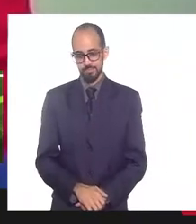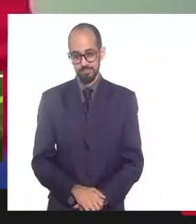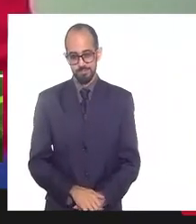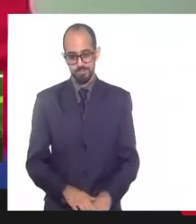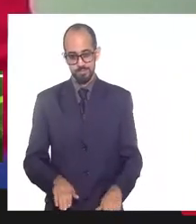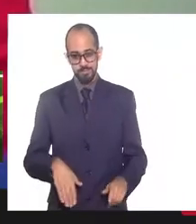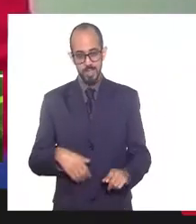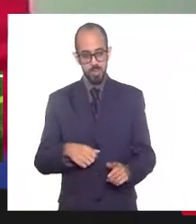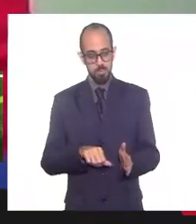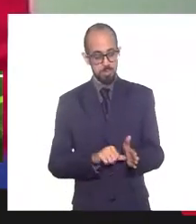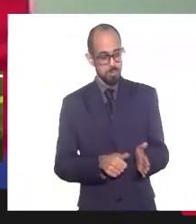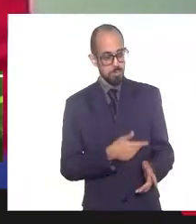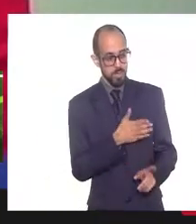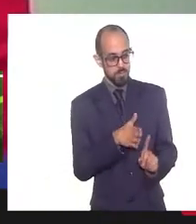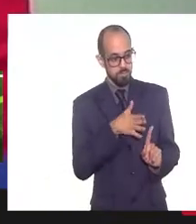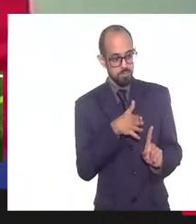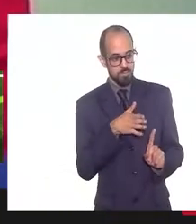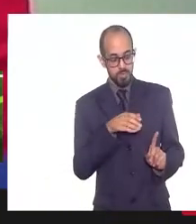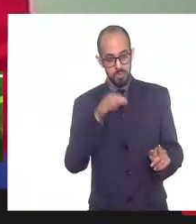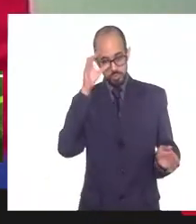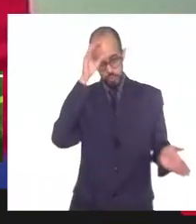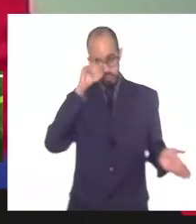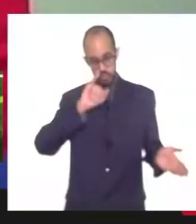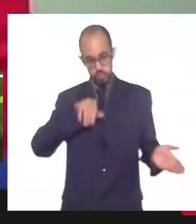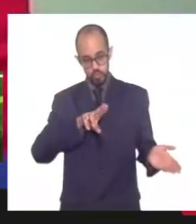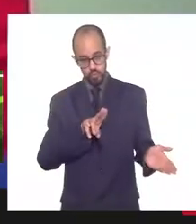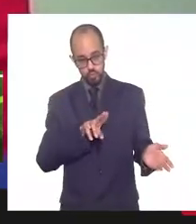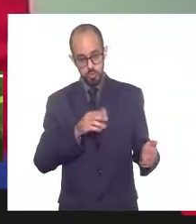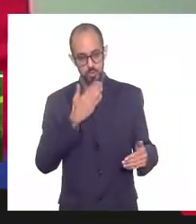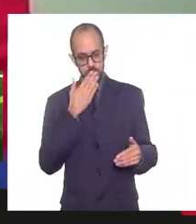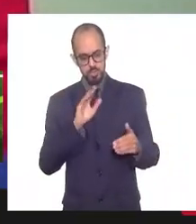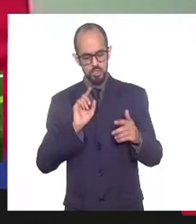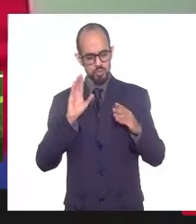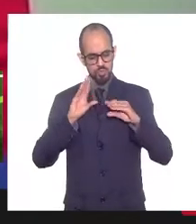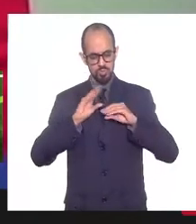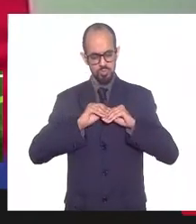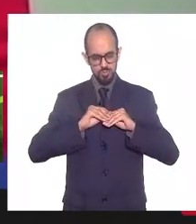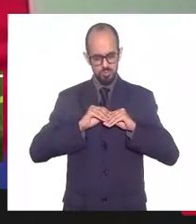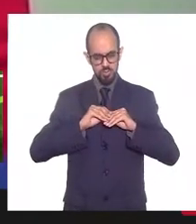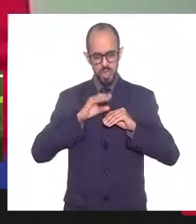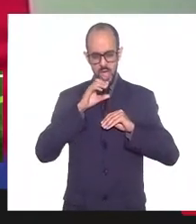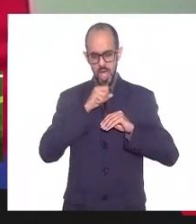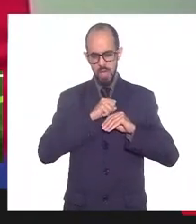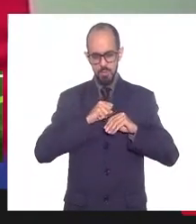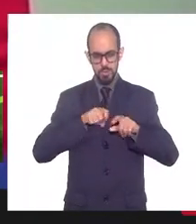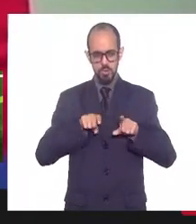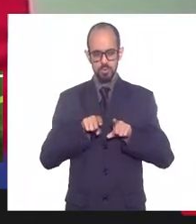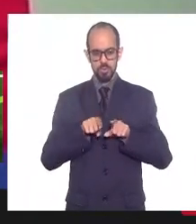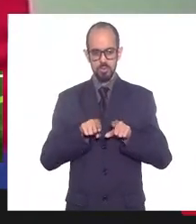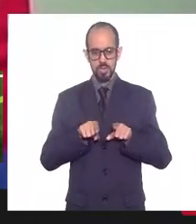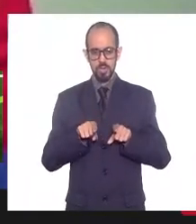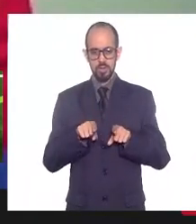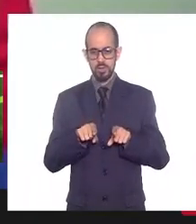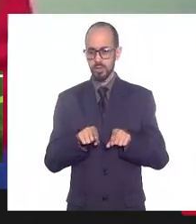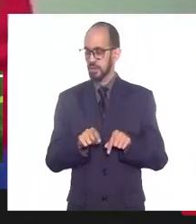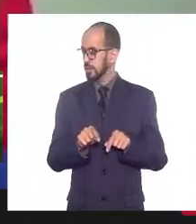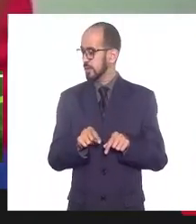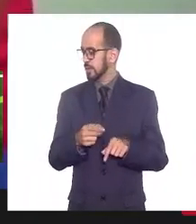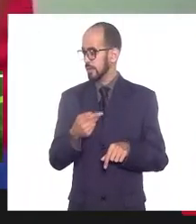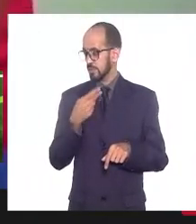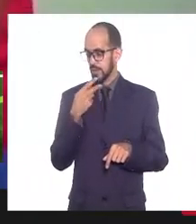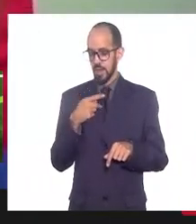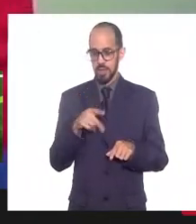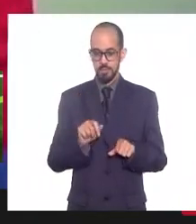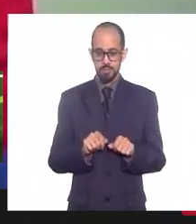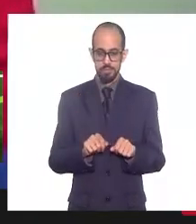deputada Tia Ju, pedindo aí objetividade aos nossos companheiros para que todos possam falar e fazer as suas indagações.